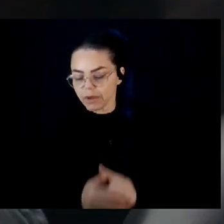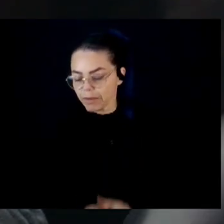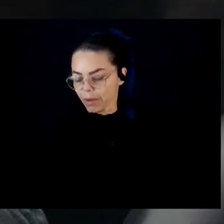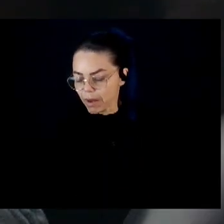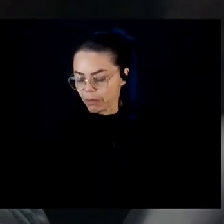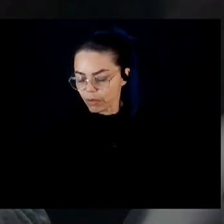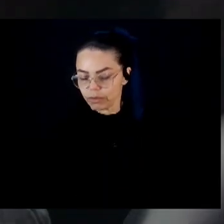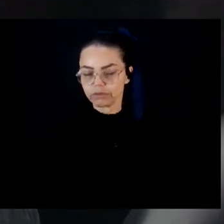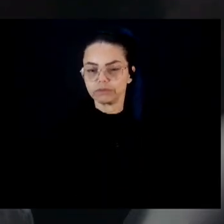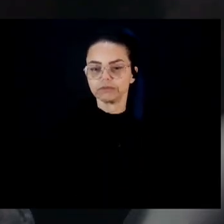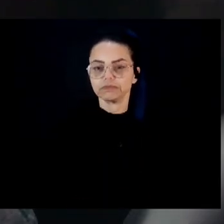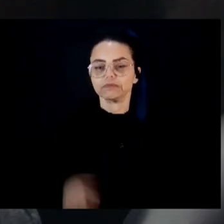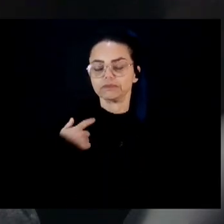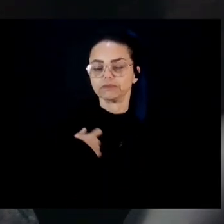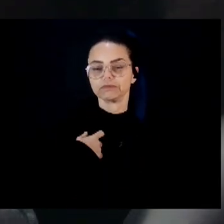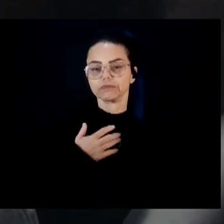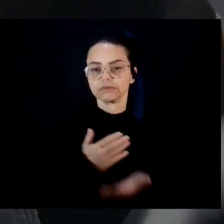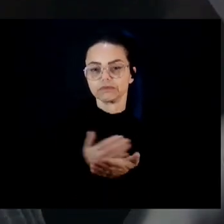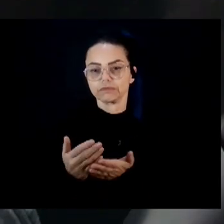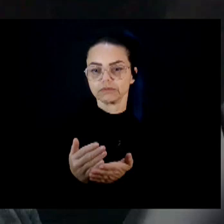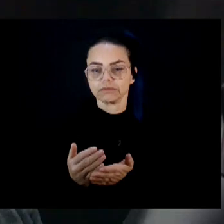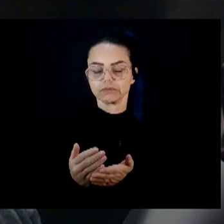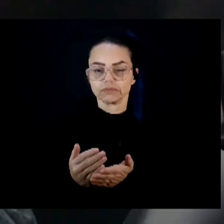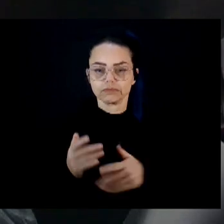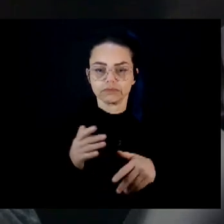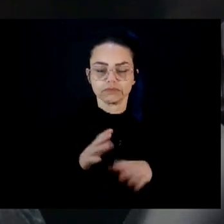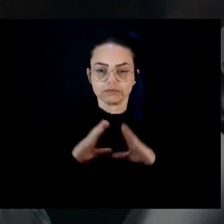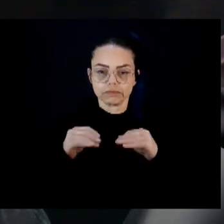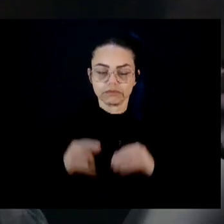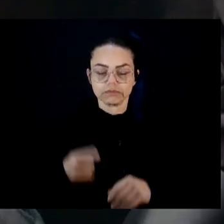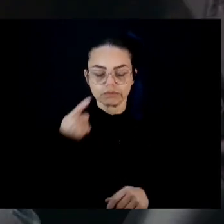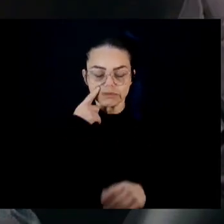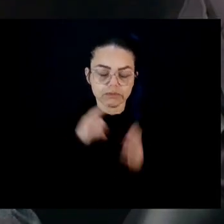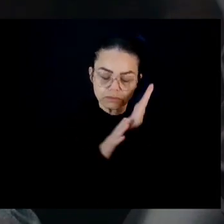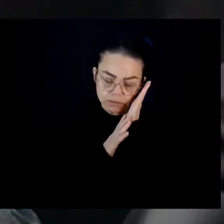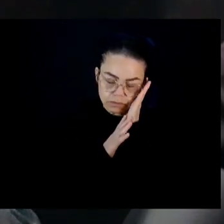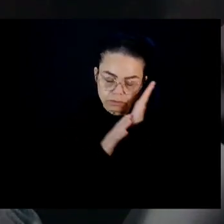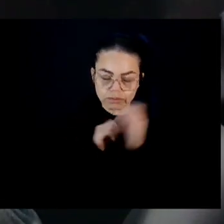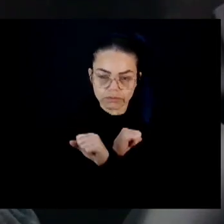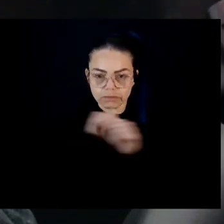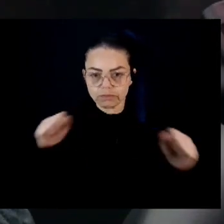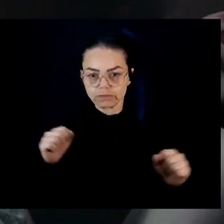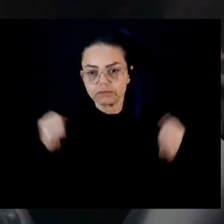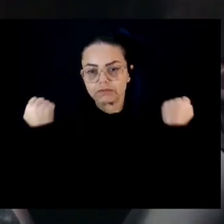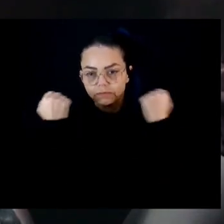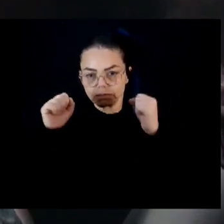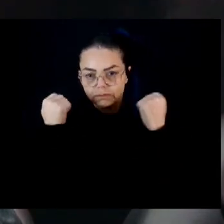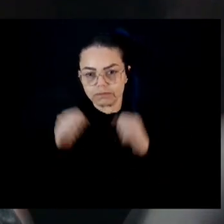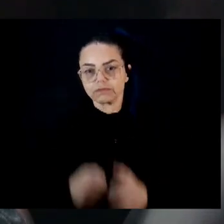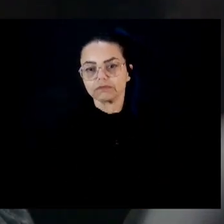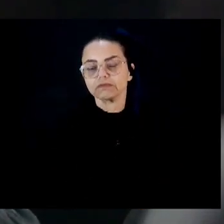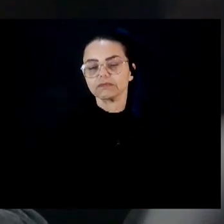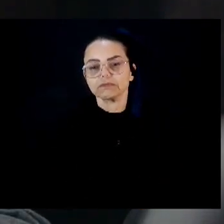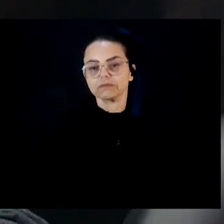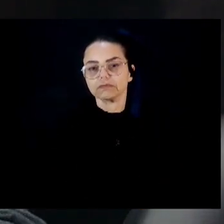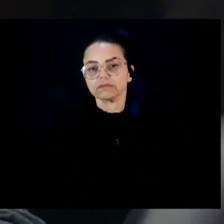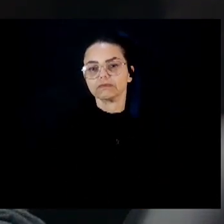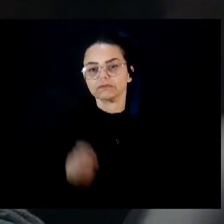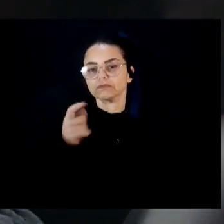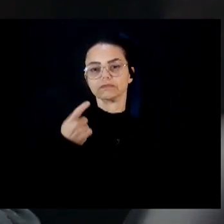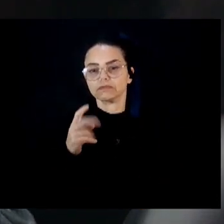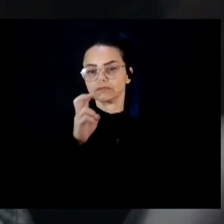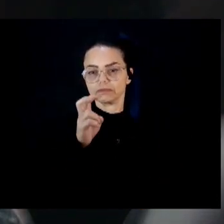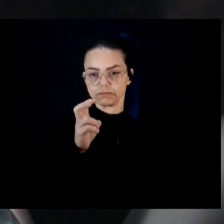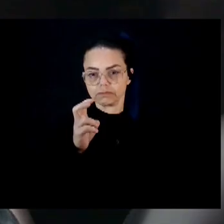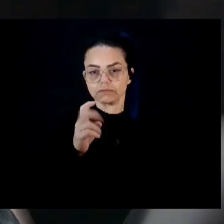noite, não pelo dia. Que horas que você vai dormir? Que horas que você acorda? Que horas que você pode treinar? não precisa treinar 5 vezes por semana, vamos começar com 2